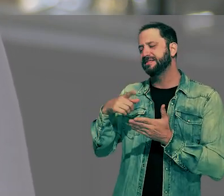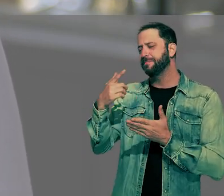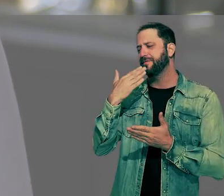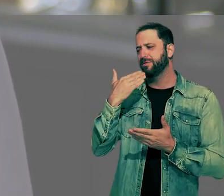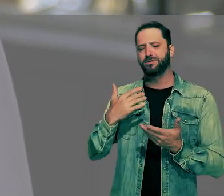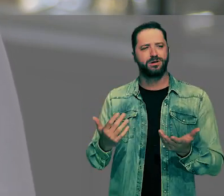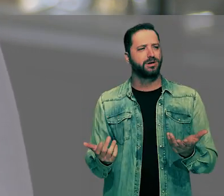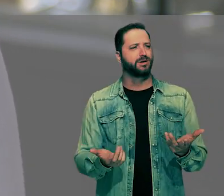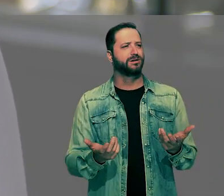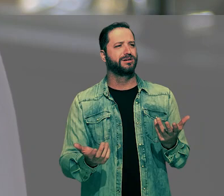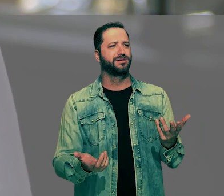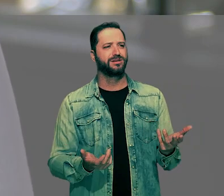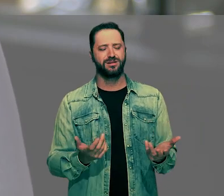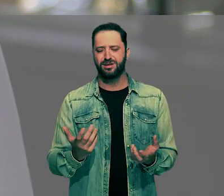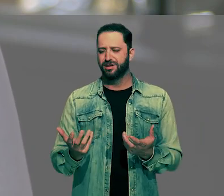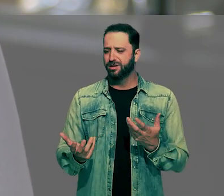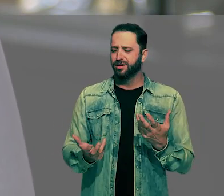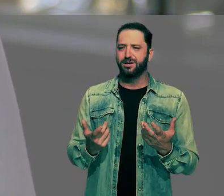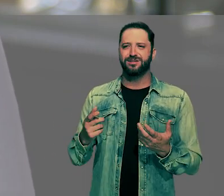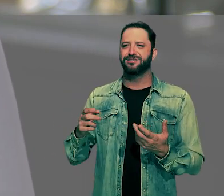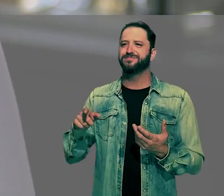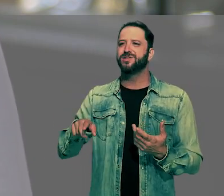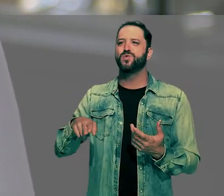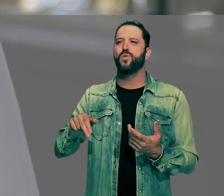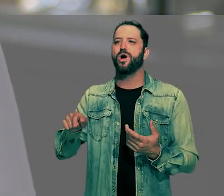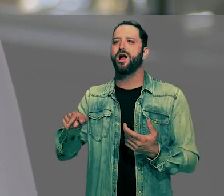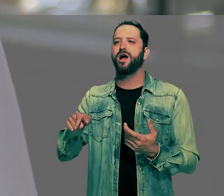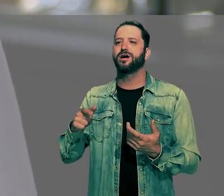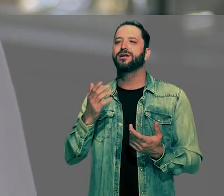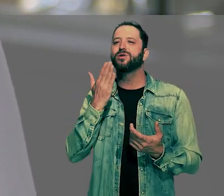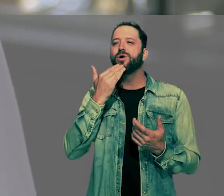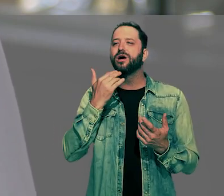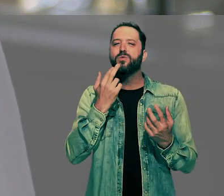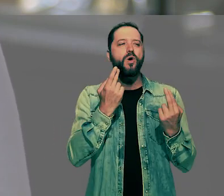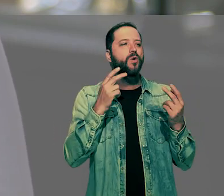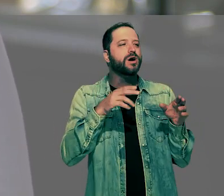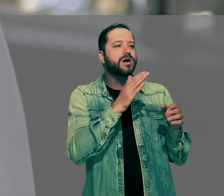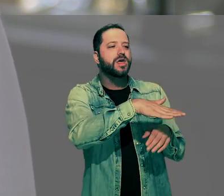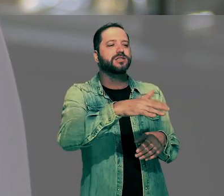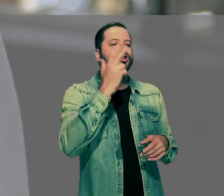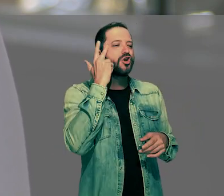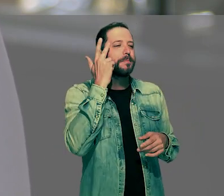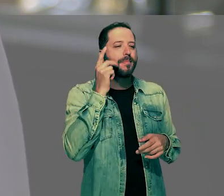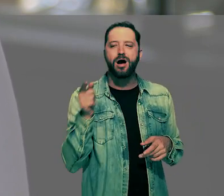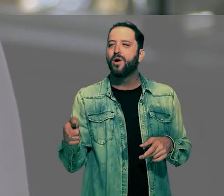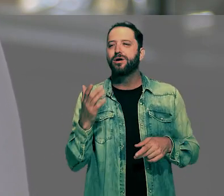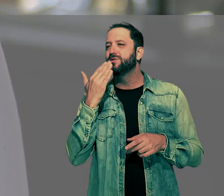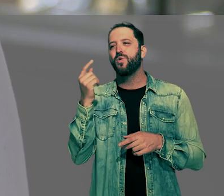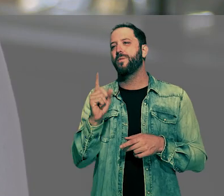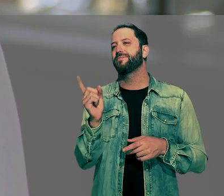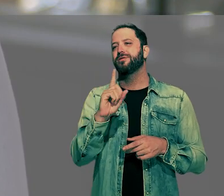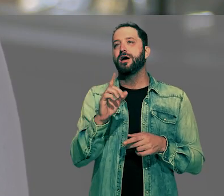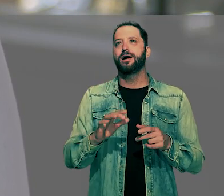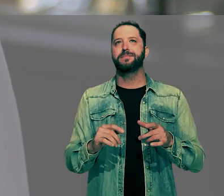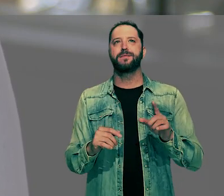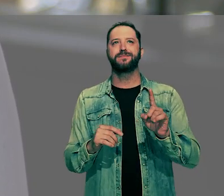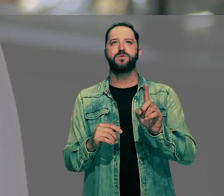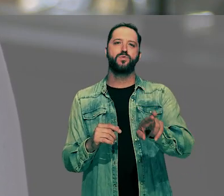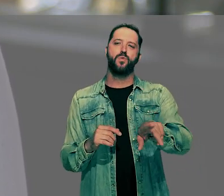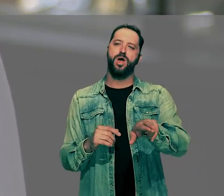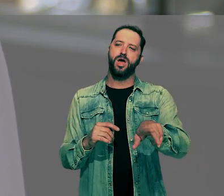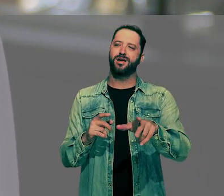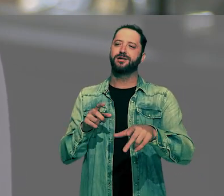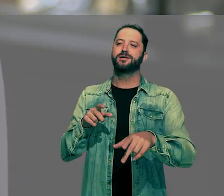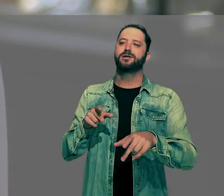se alimentar, e isso nunca aconteceu. Ele nunca se alimentou como uma criança normal.